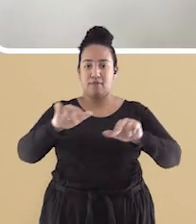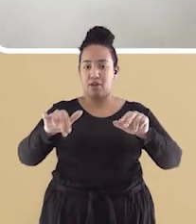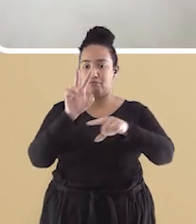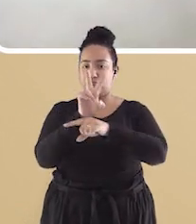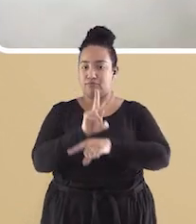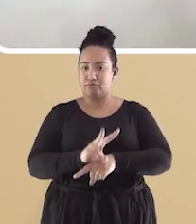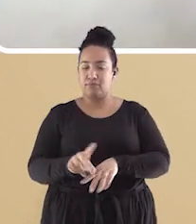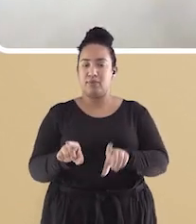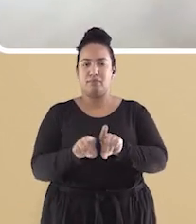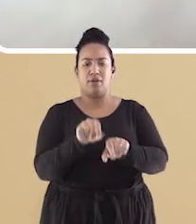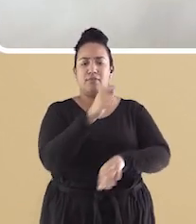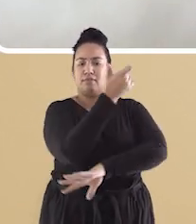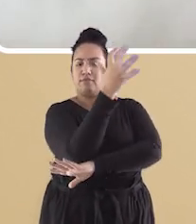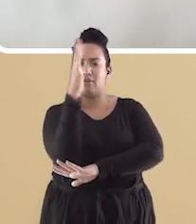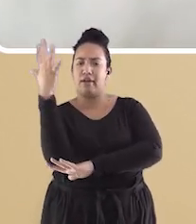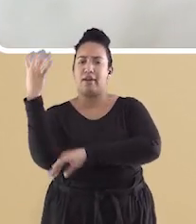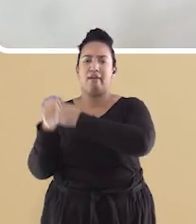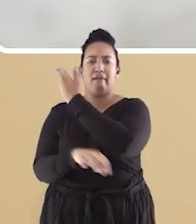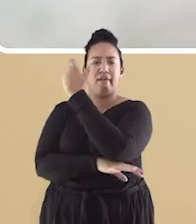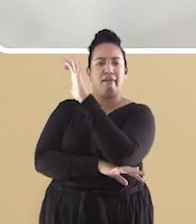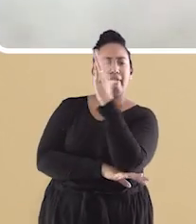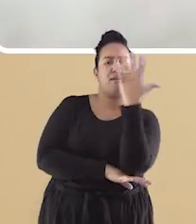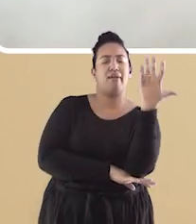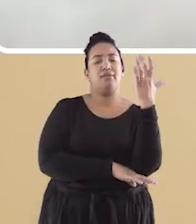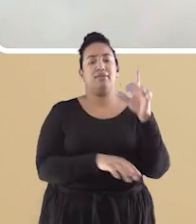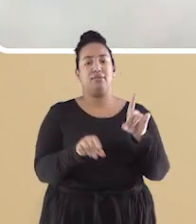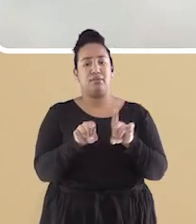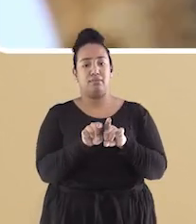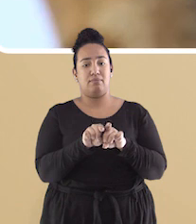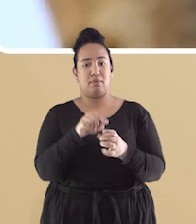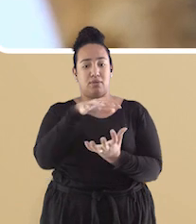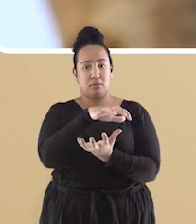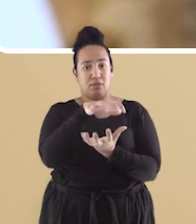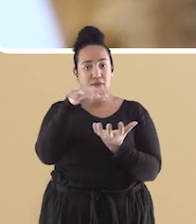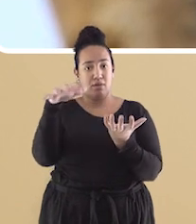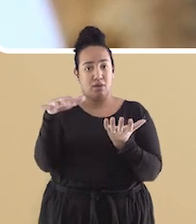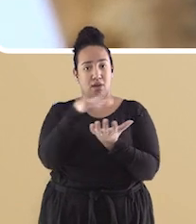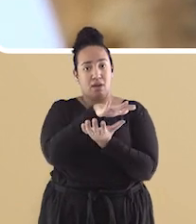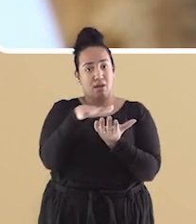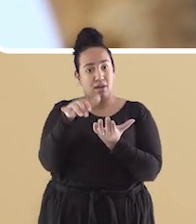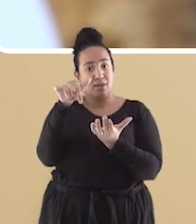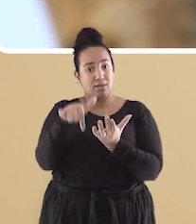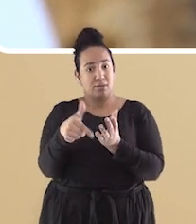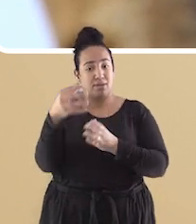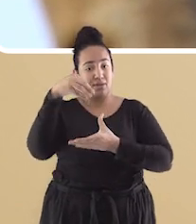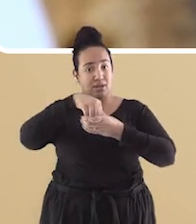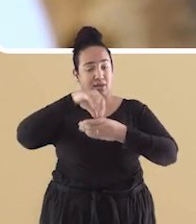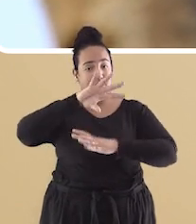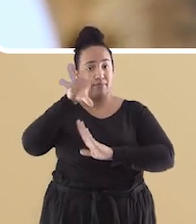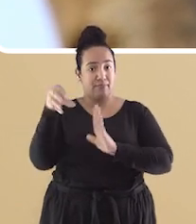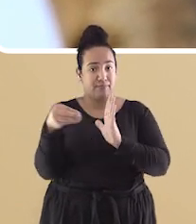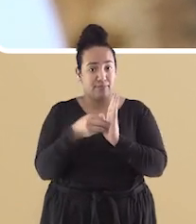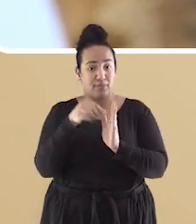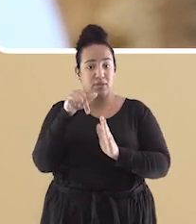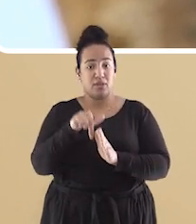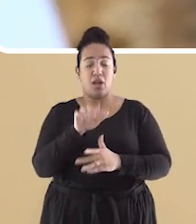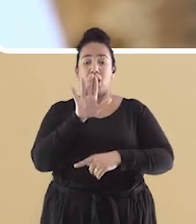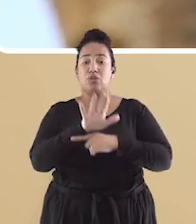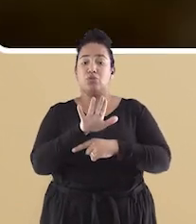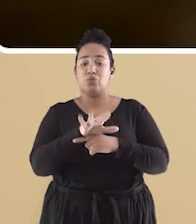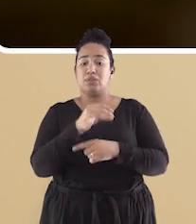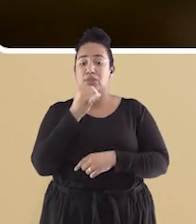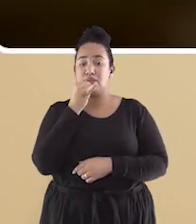florestas e demais ecossistemas que compõem a Mata Atlântica são responsáveis pela produção, regulação e abastecimento de